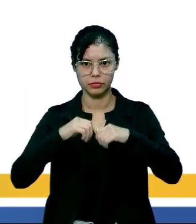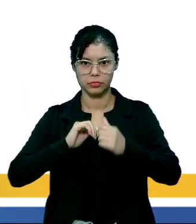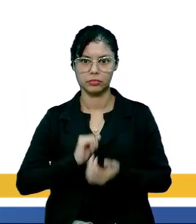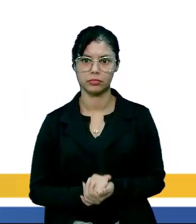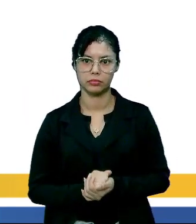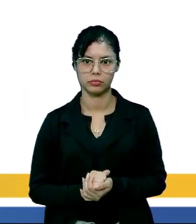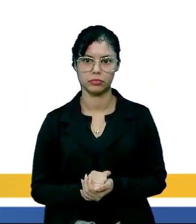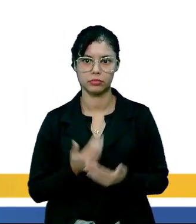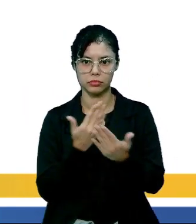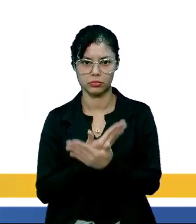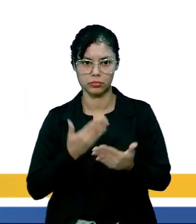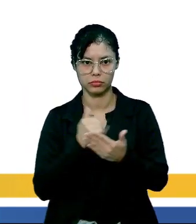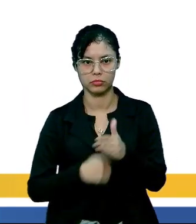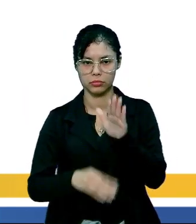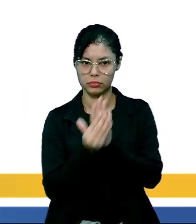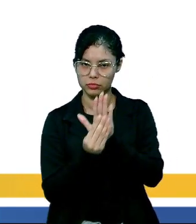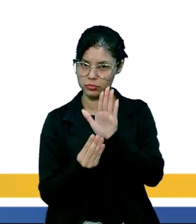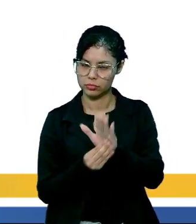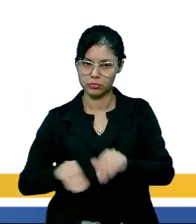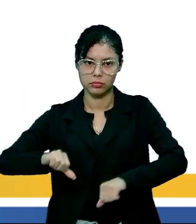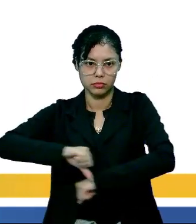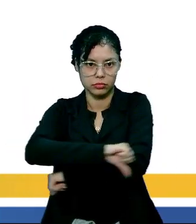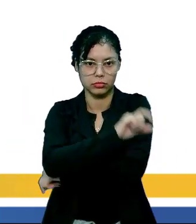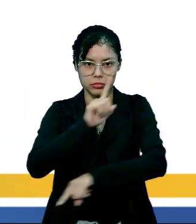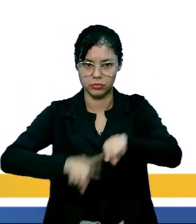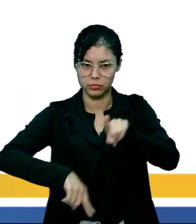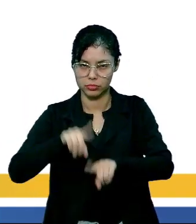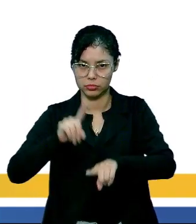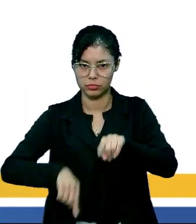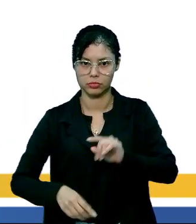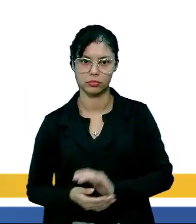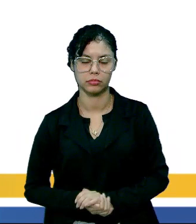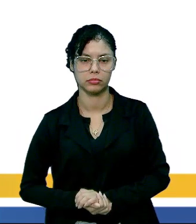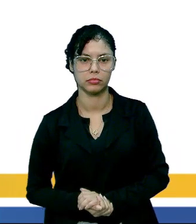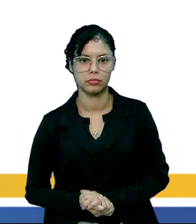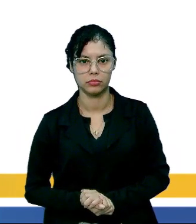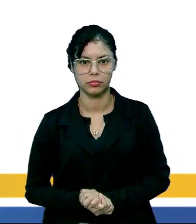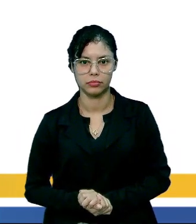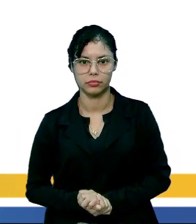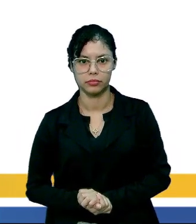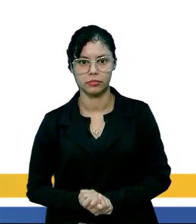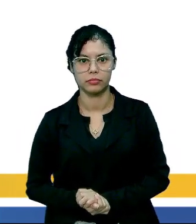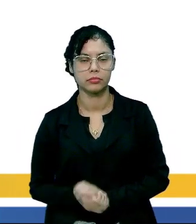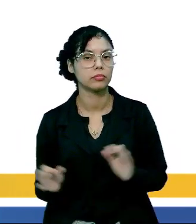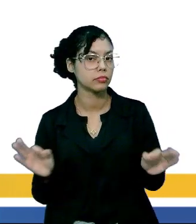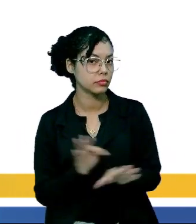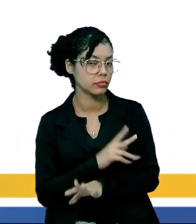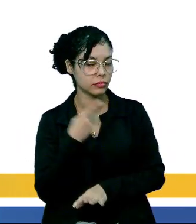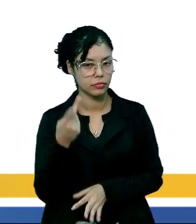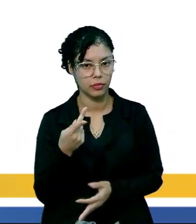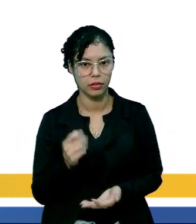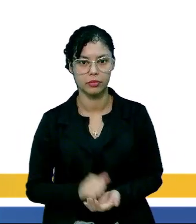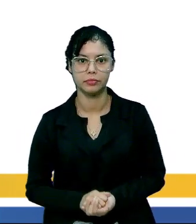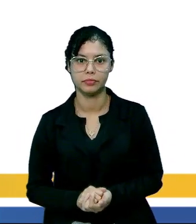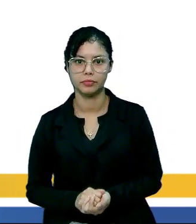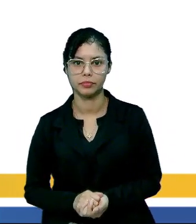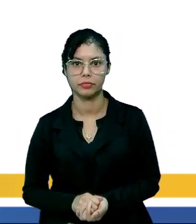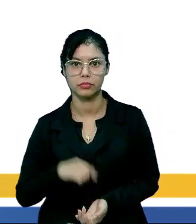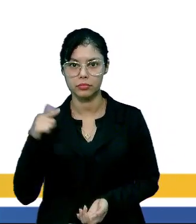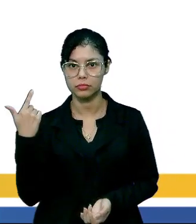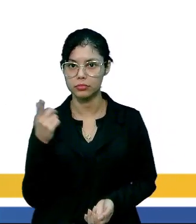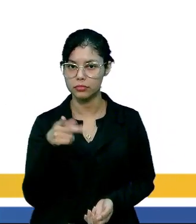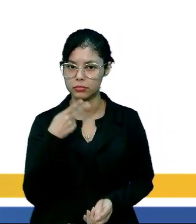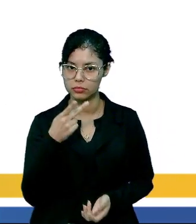a possibilidade de reparação via danos morais ou materiais. O que eu acabei de falar, né? Aquilo que